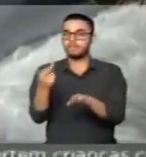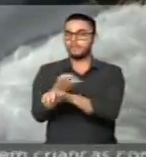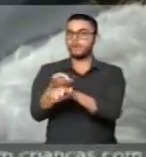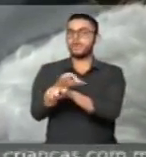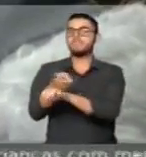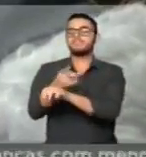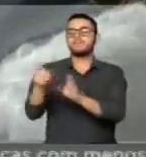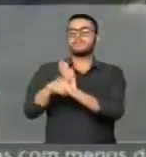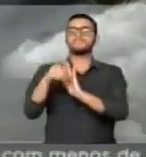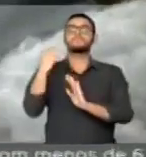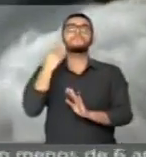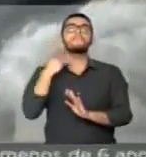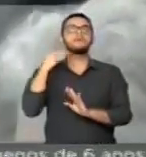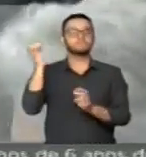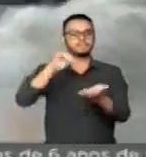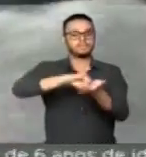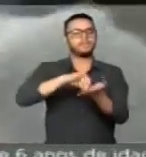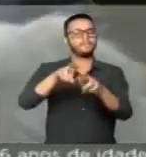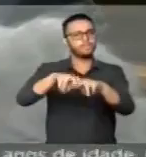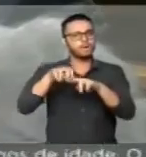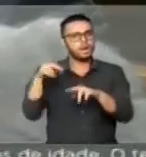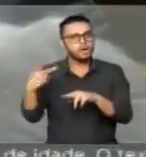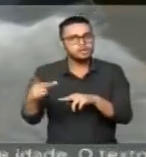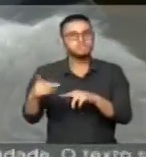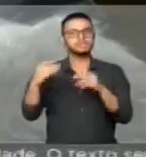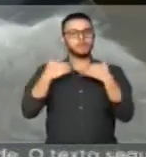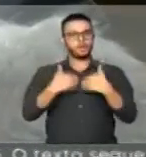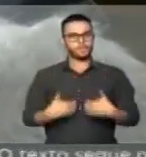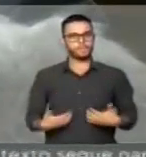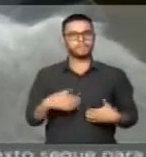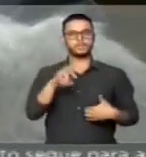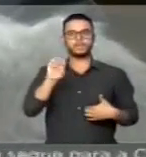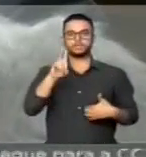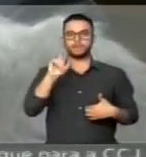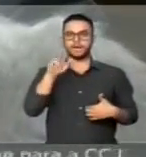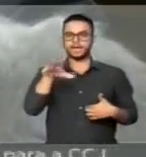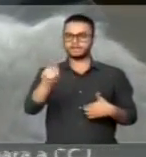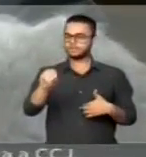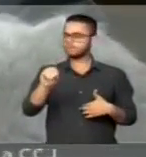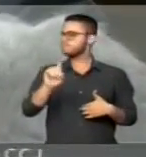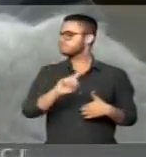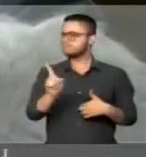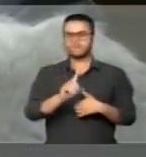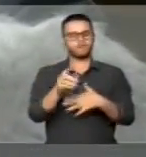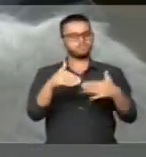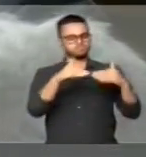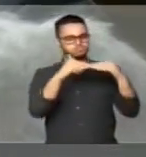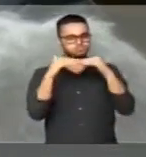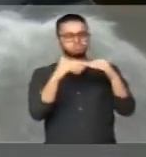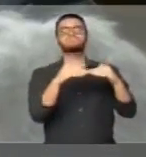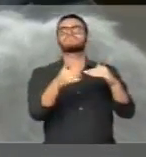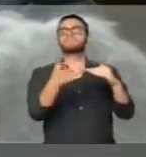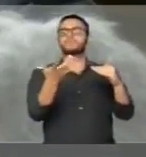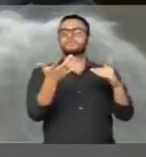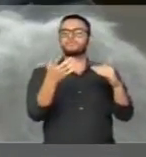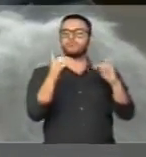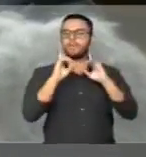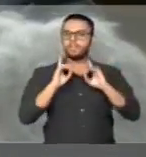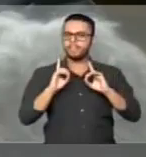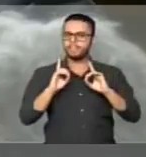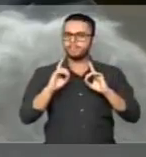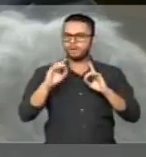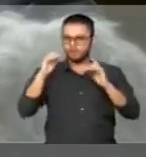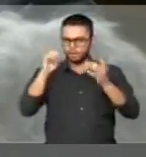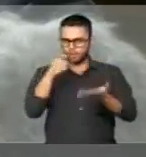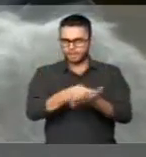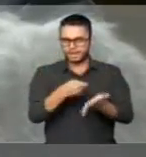Central, a respeito da conduta do senhor Eduardo Constantino Cunha, não condizente com os deveres impostos aos administrados, pois ao